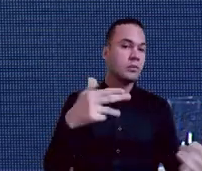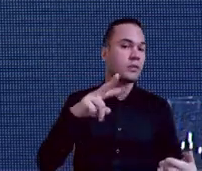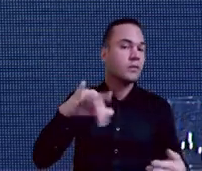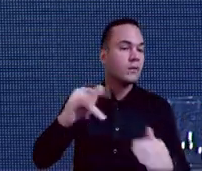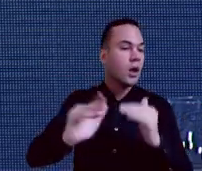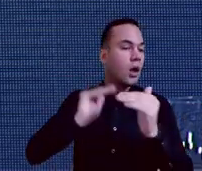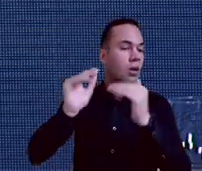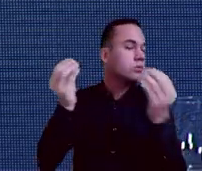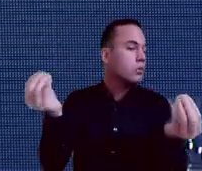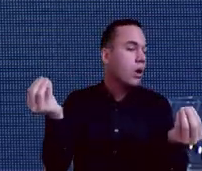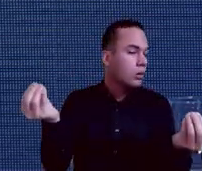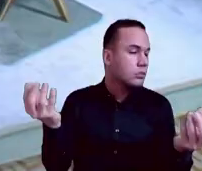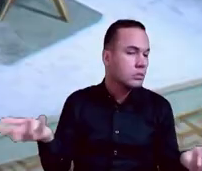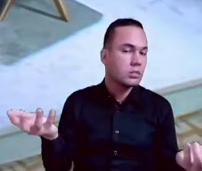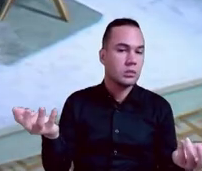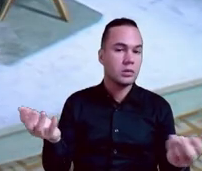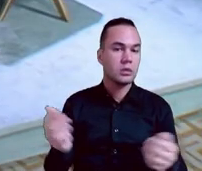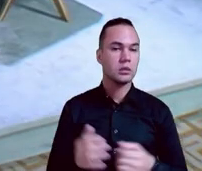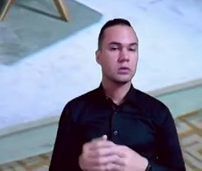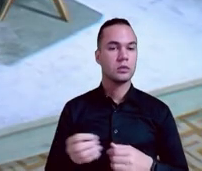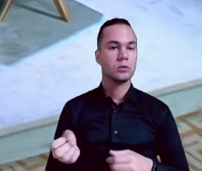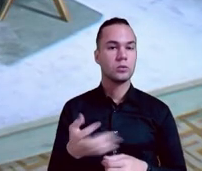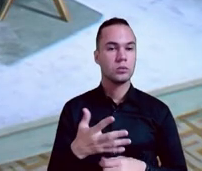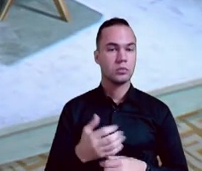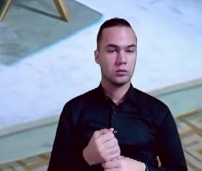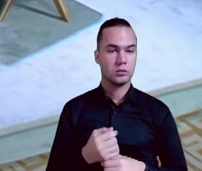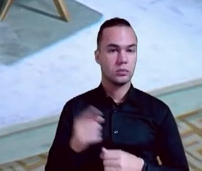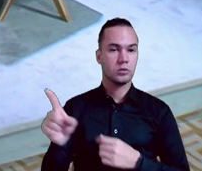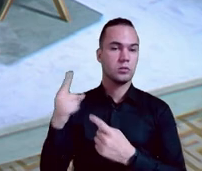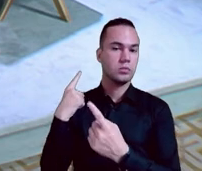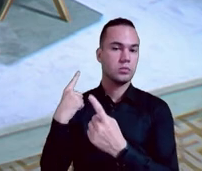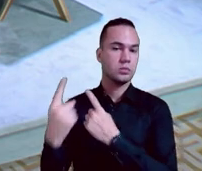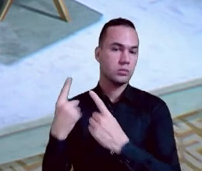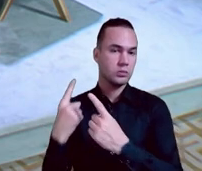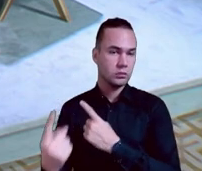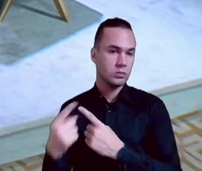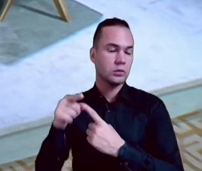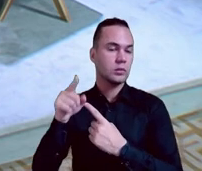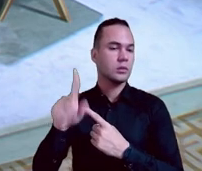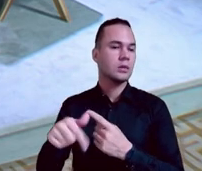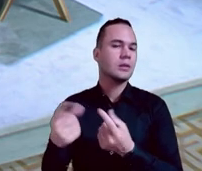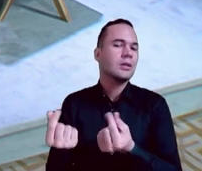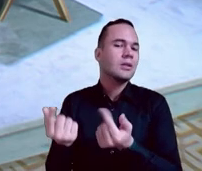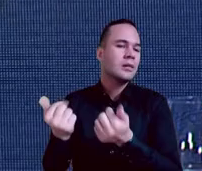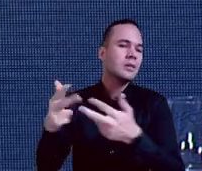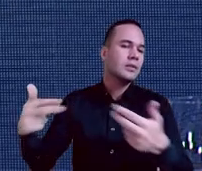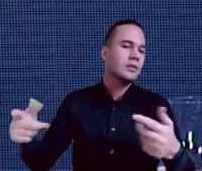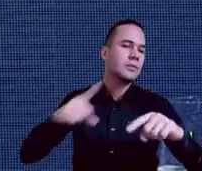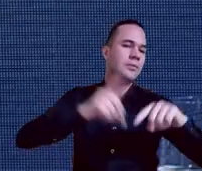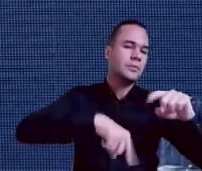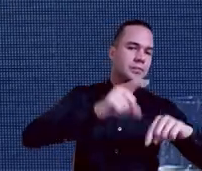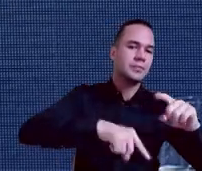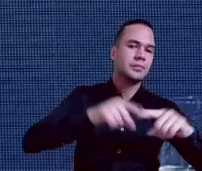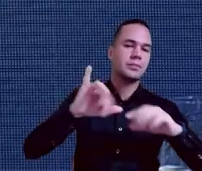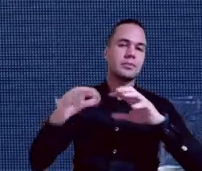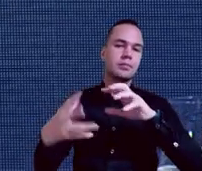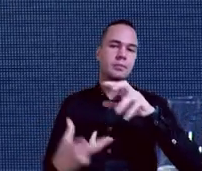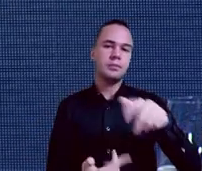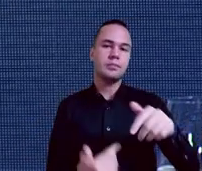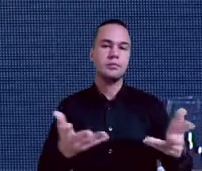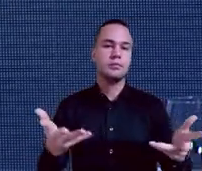quais os novos avenidas de novas linhas de receita produtos expressão Internacional e tudo mais agora